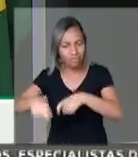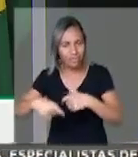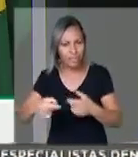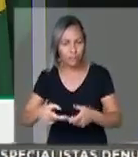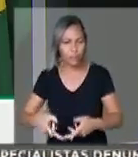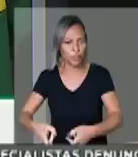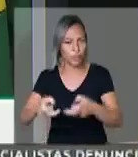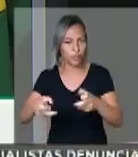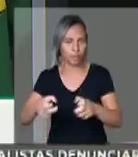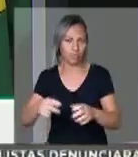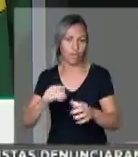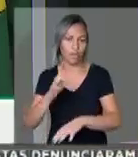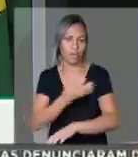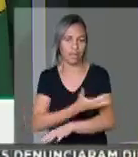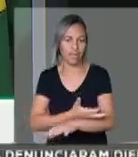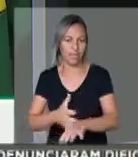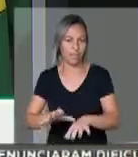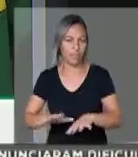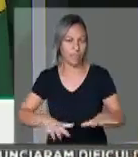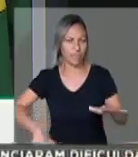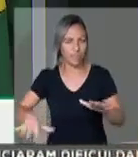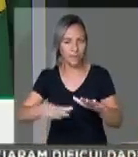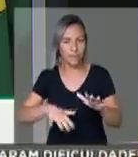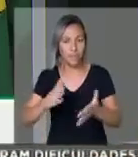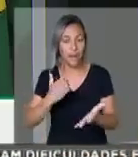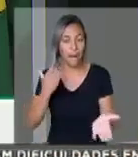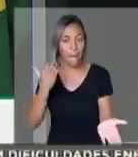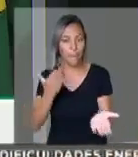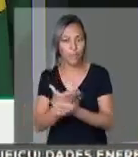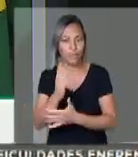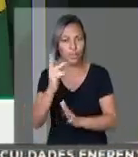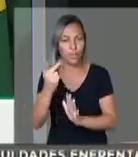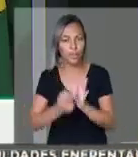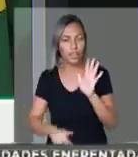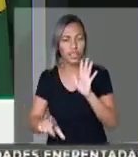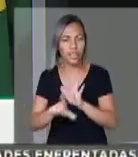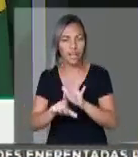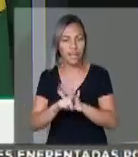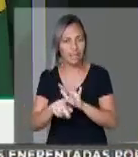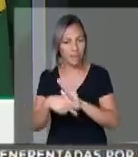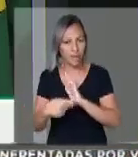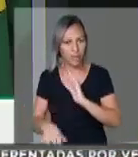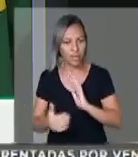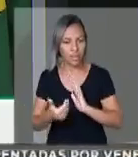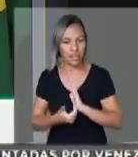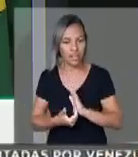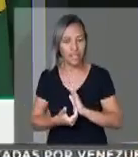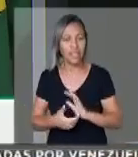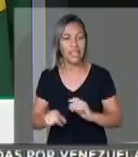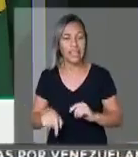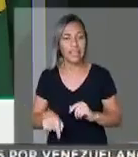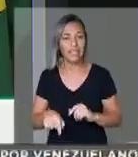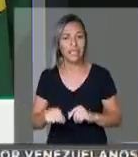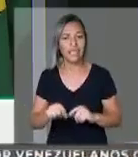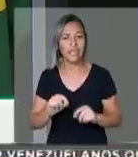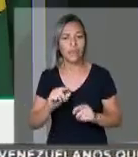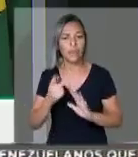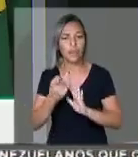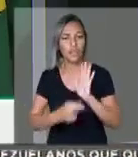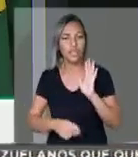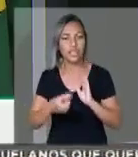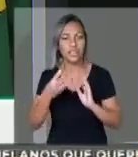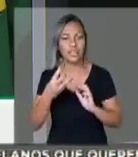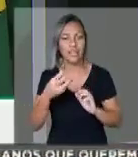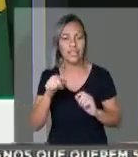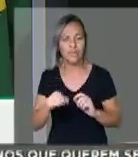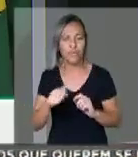aos extrativistas. Comemoro aqui a aprovação do projeto de lei nessa casa, presidente Crisóstomo, do projeto de